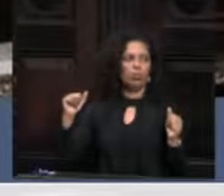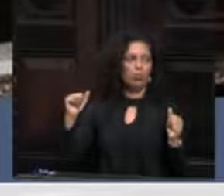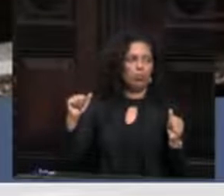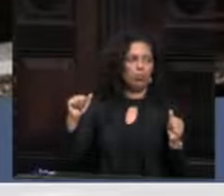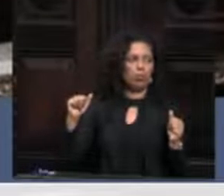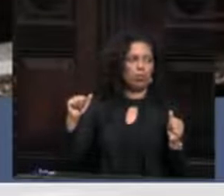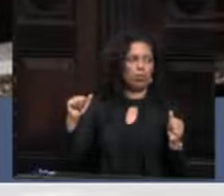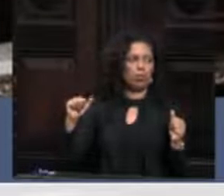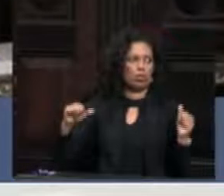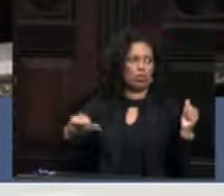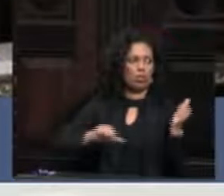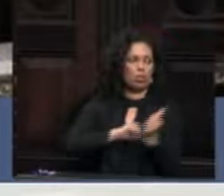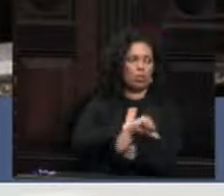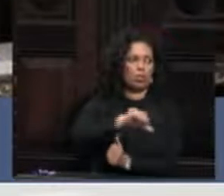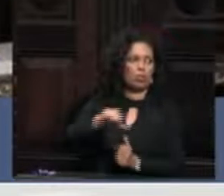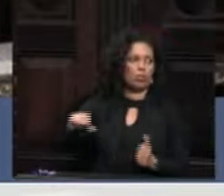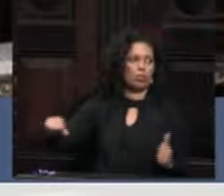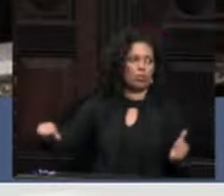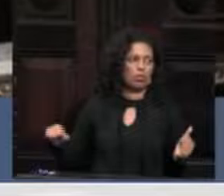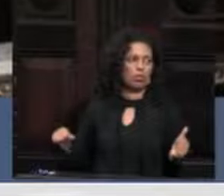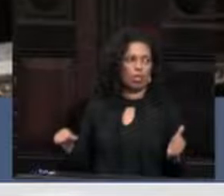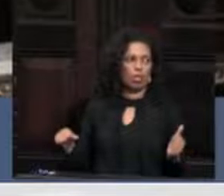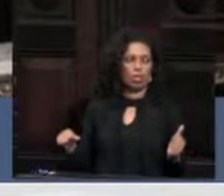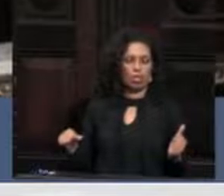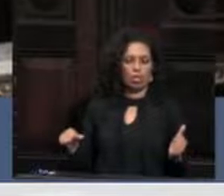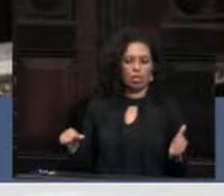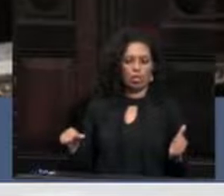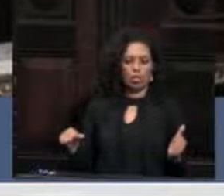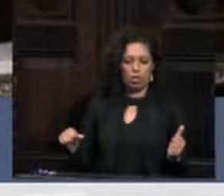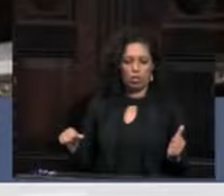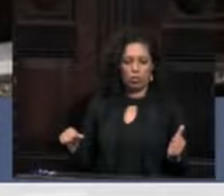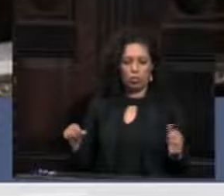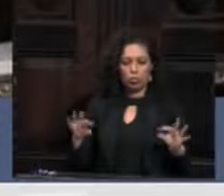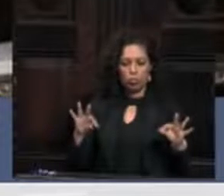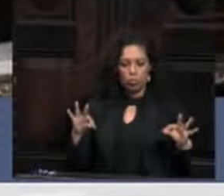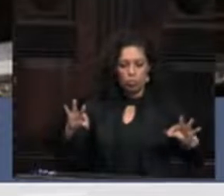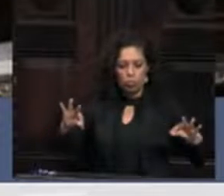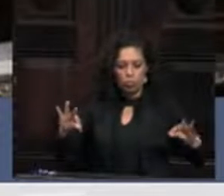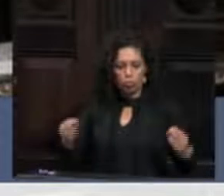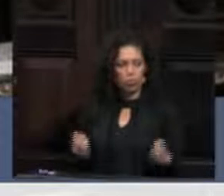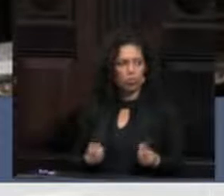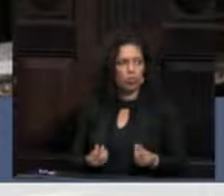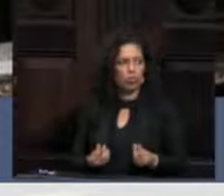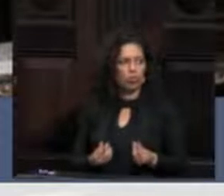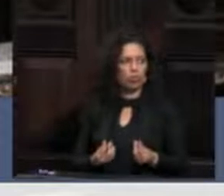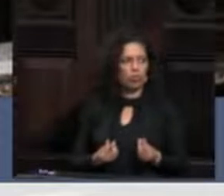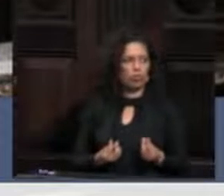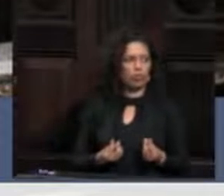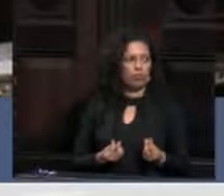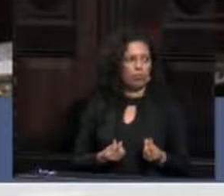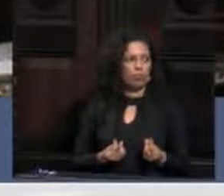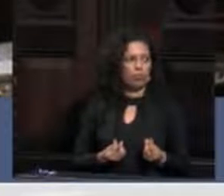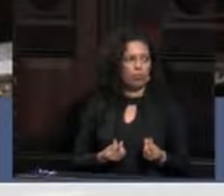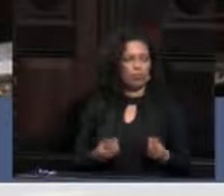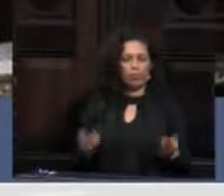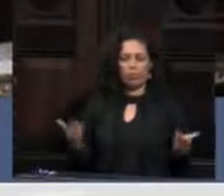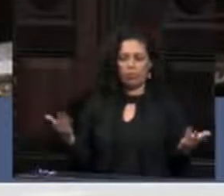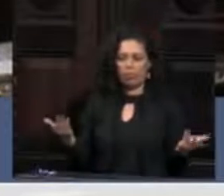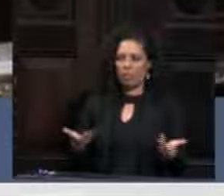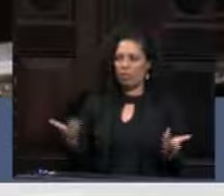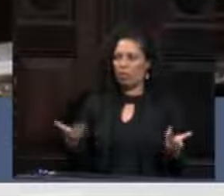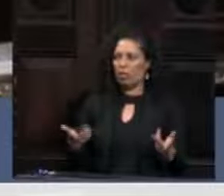poderia transformar-se simplesmente numa manobra eleitoreira. Vamos votar favoravelmente agora, vem a